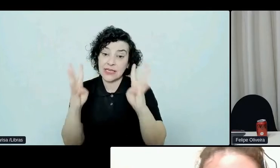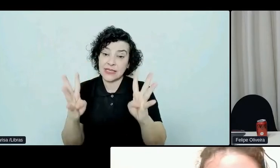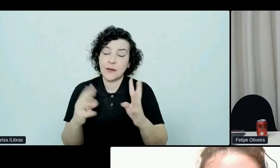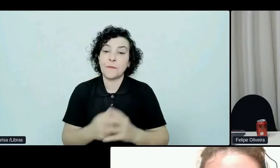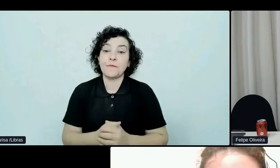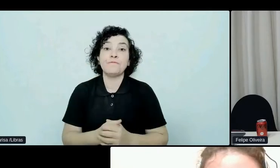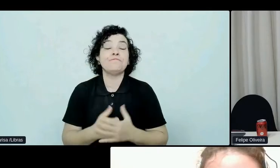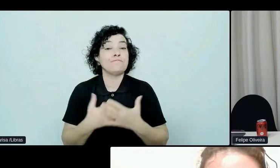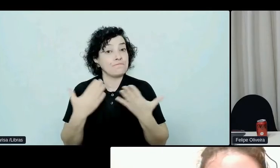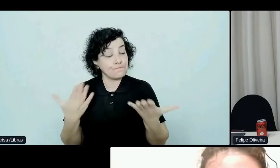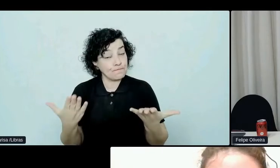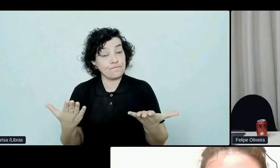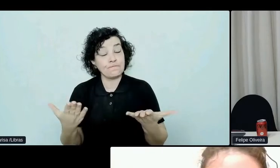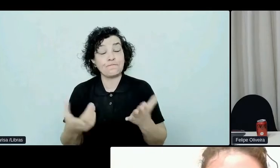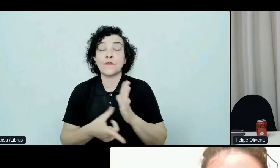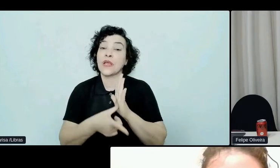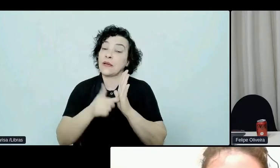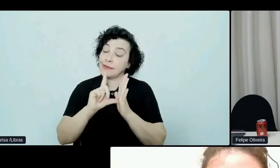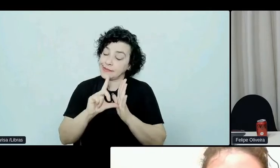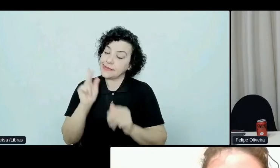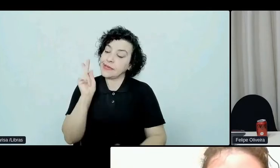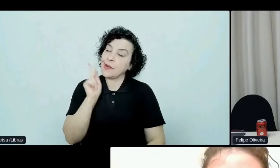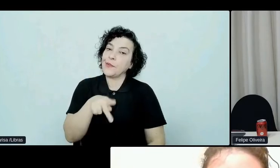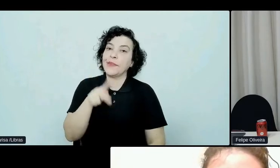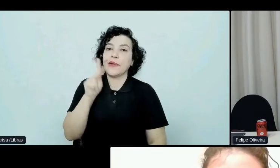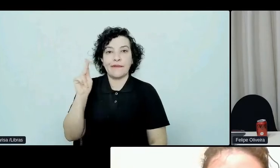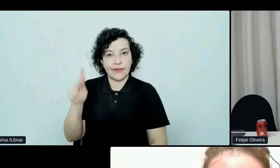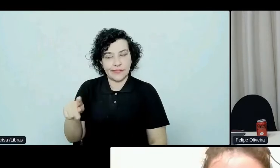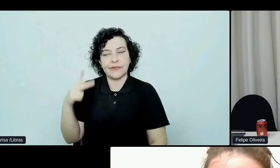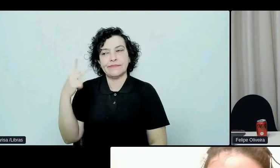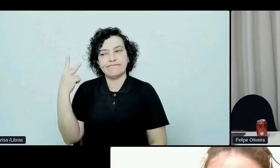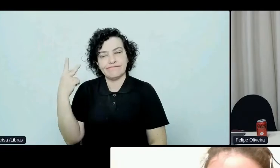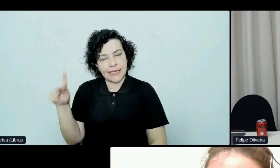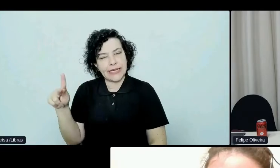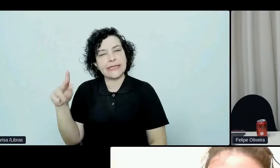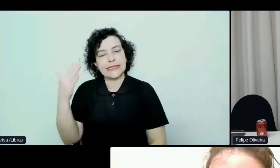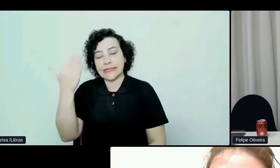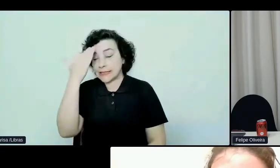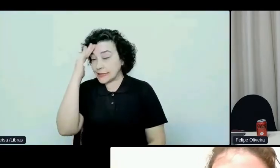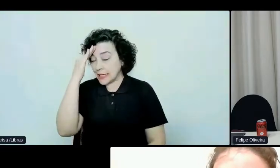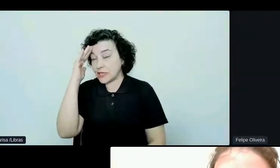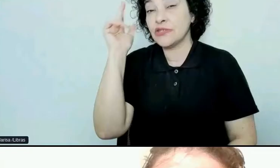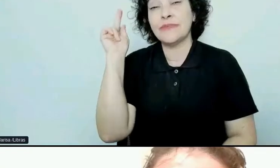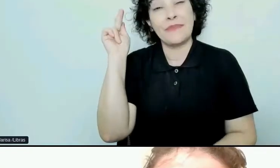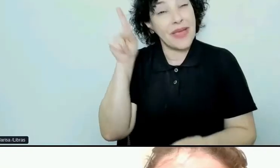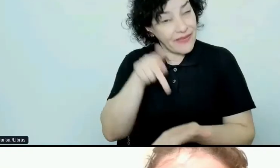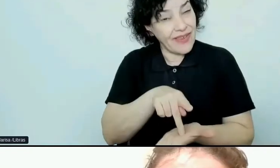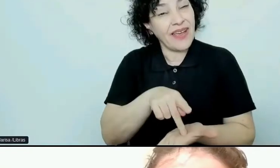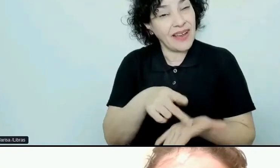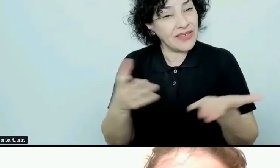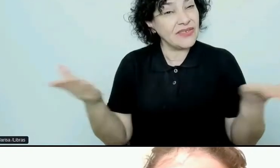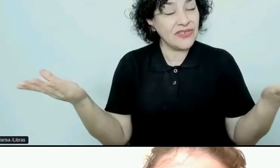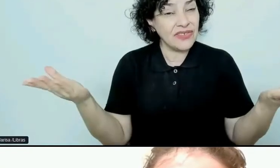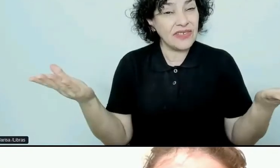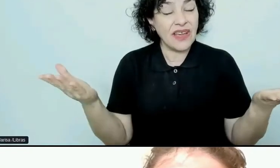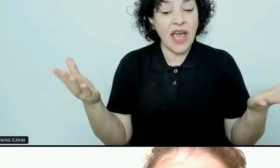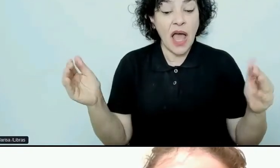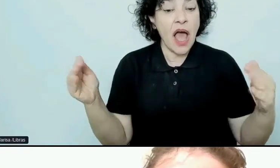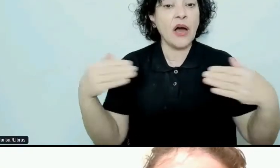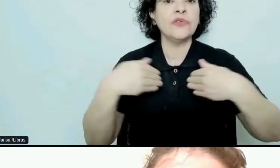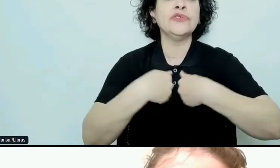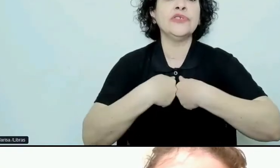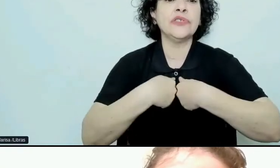mais visibilidade, aqui nós estamos falando do autista, mas tem várias especificidades que a gente precisaria dar